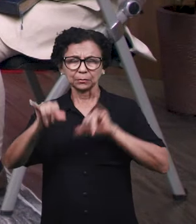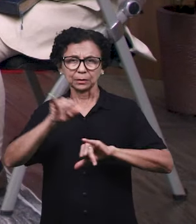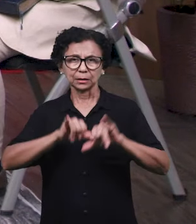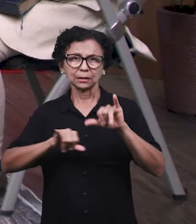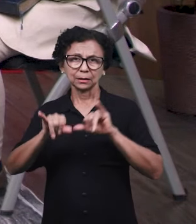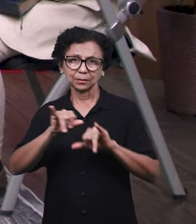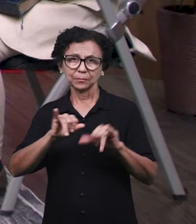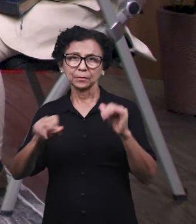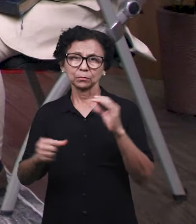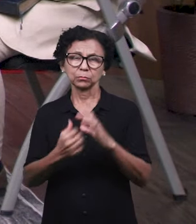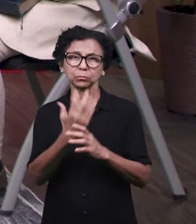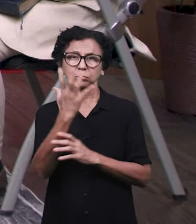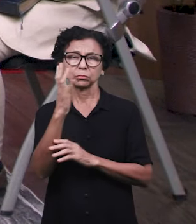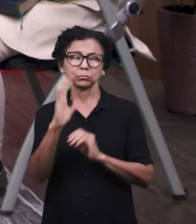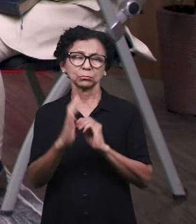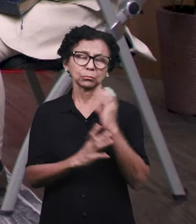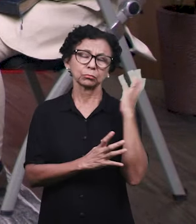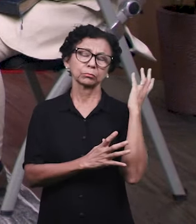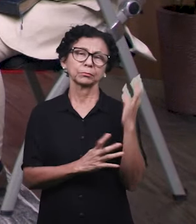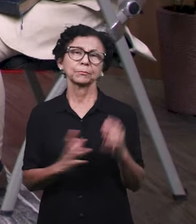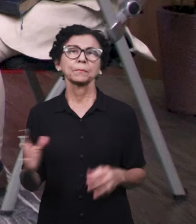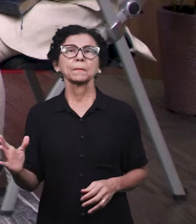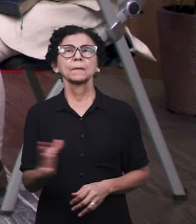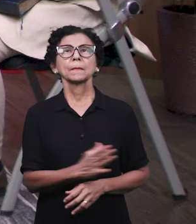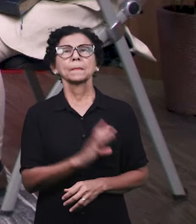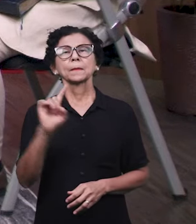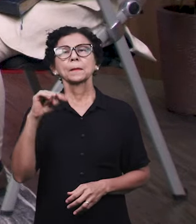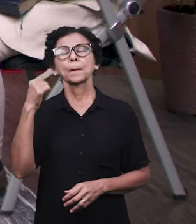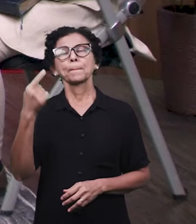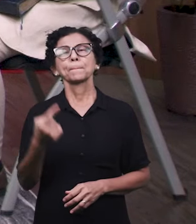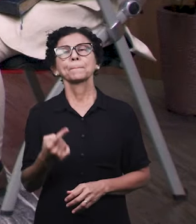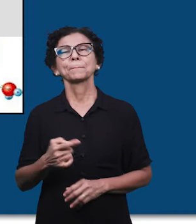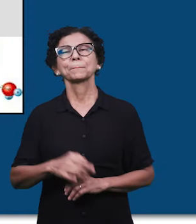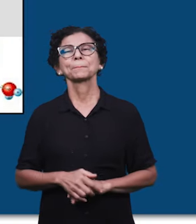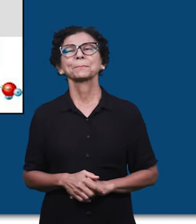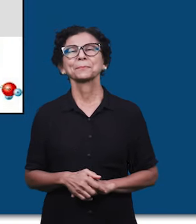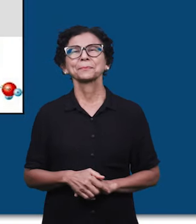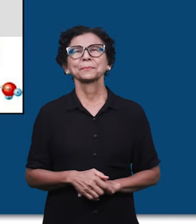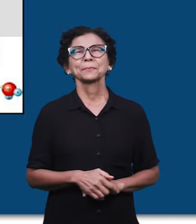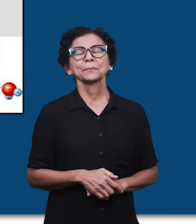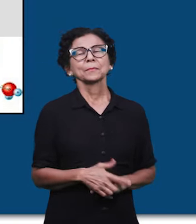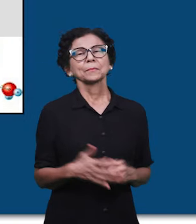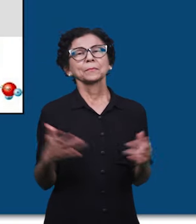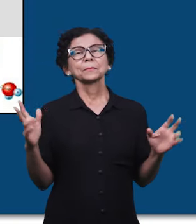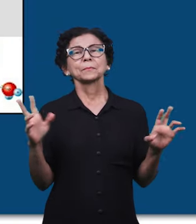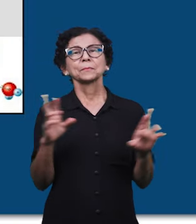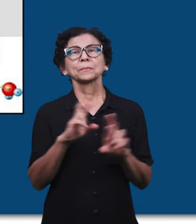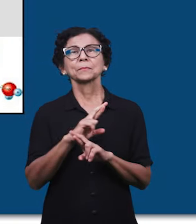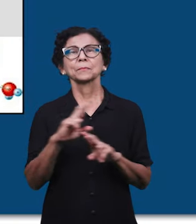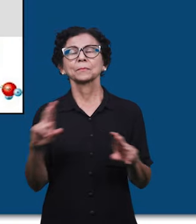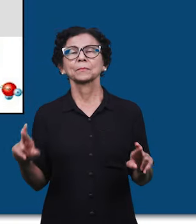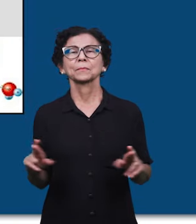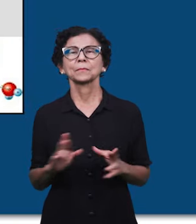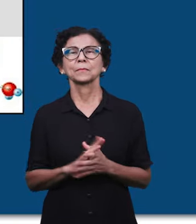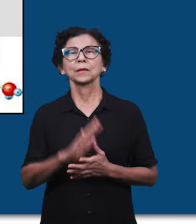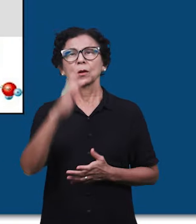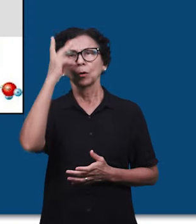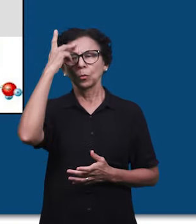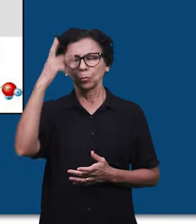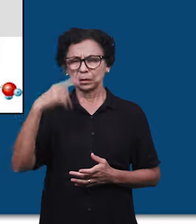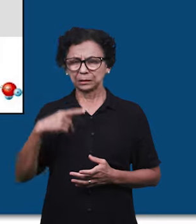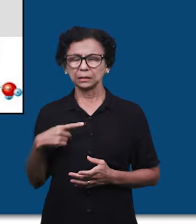próxima imagem aqui, com relação até à criação do homem, né? Então, informou o Senhor Deus o homem do pó da